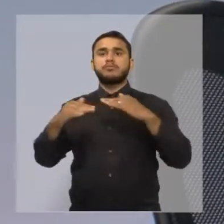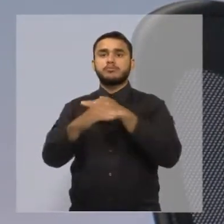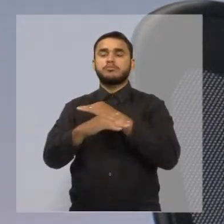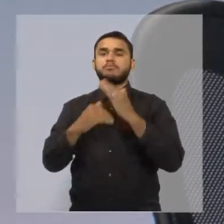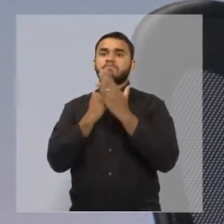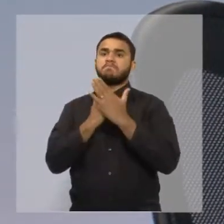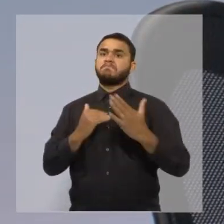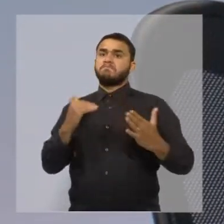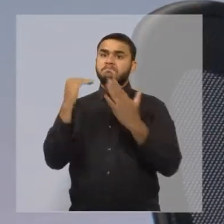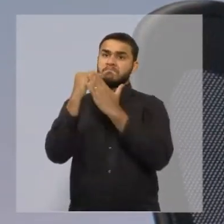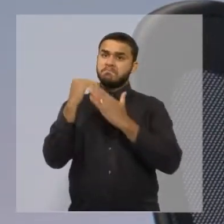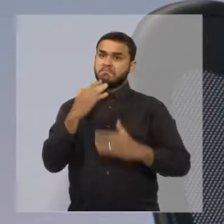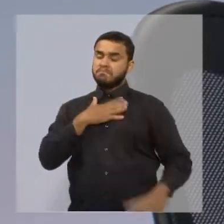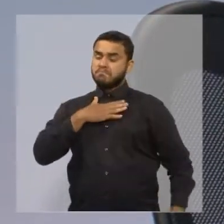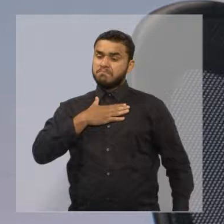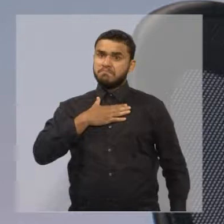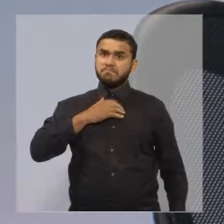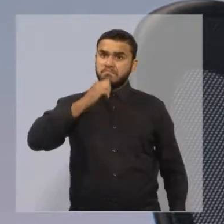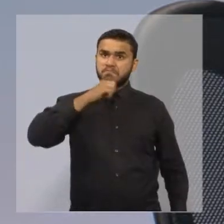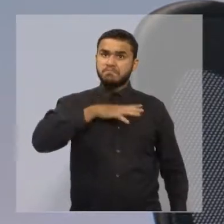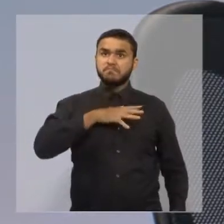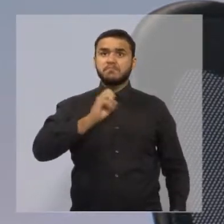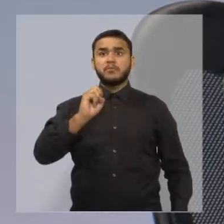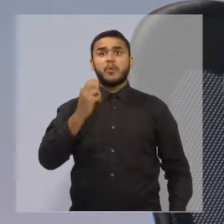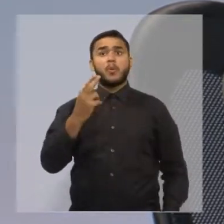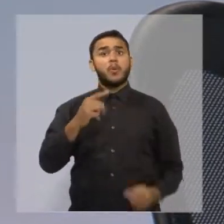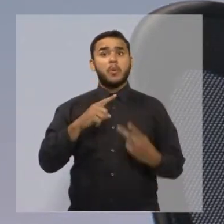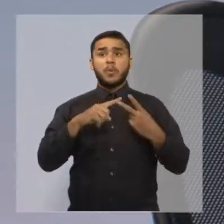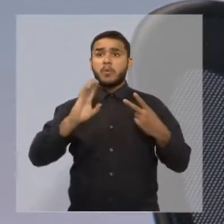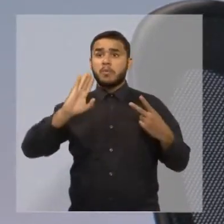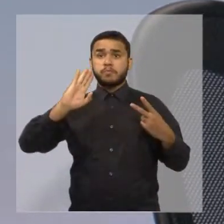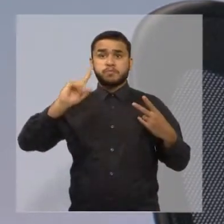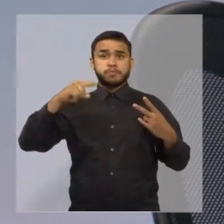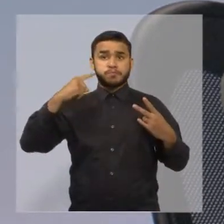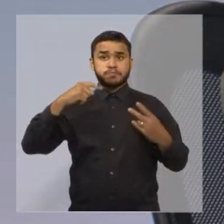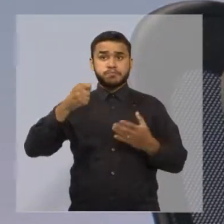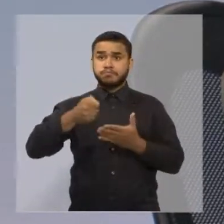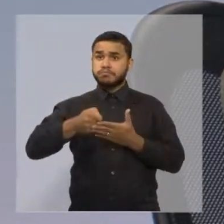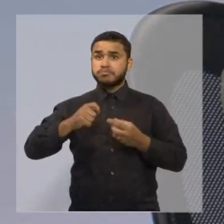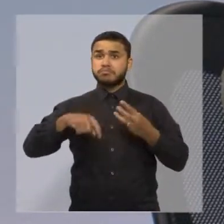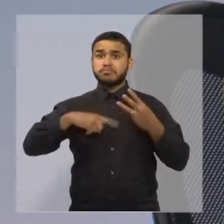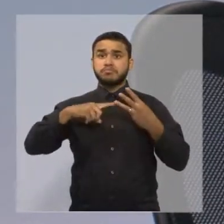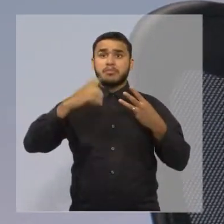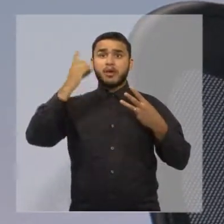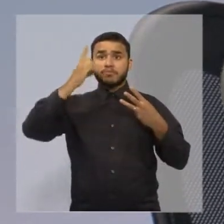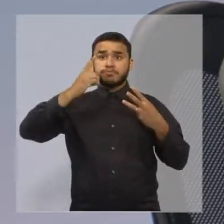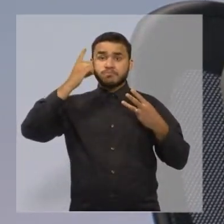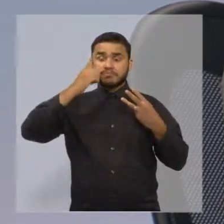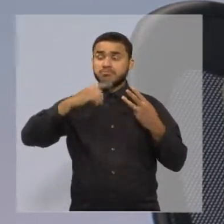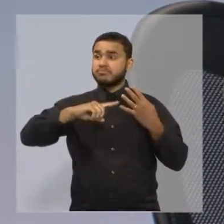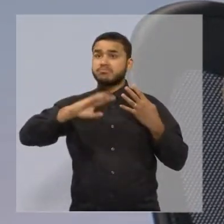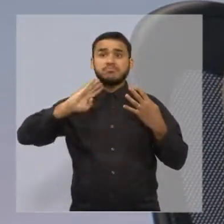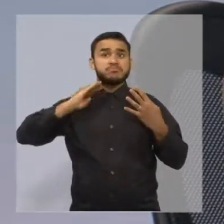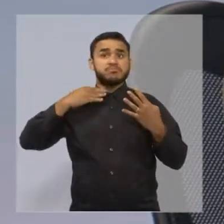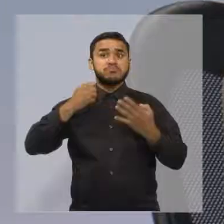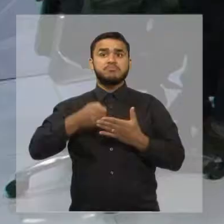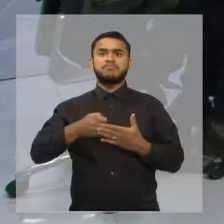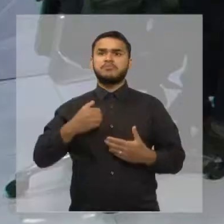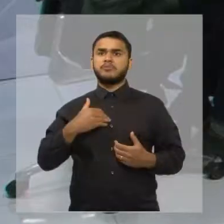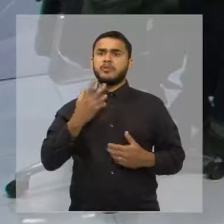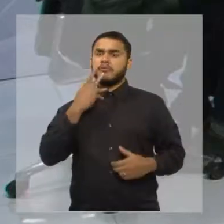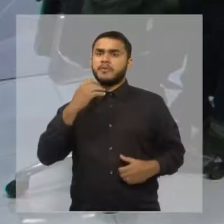as ações que são permitidas no exercício do seu cargo, aos magistrados e desembargadores, que muitas vezes dão demonstrações aí